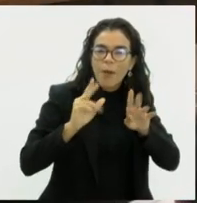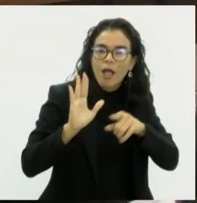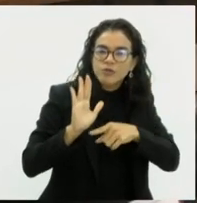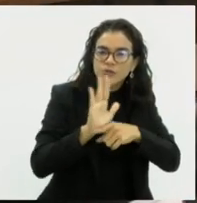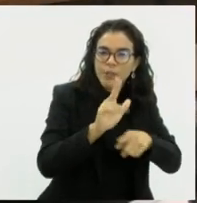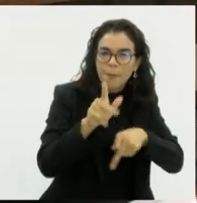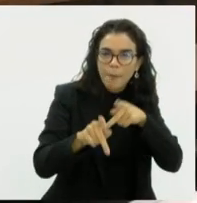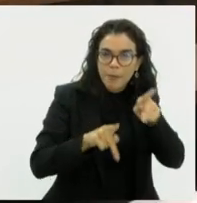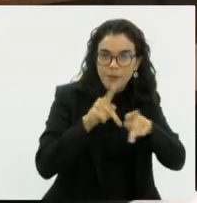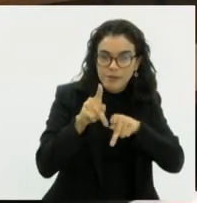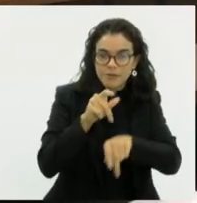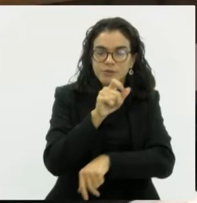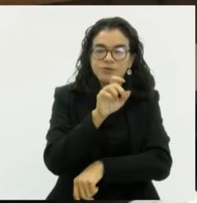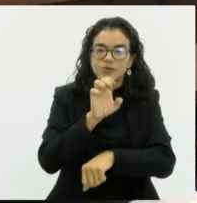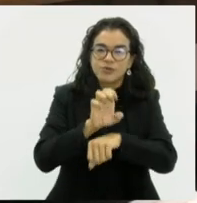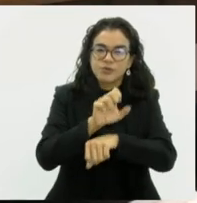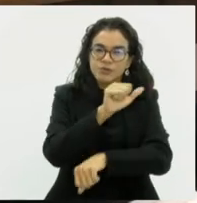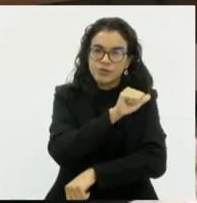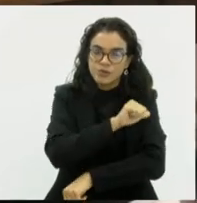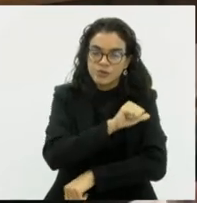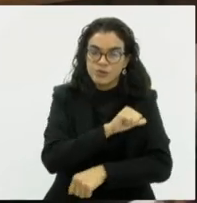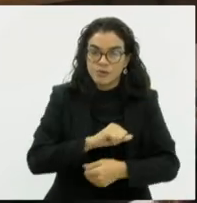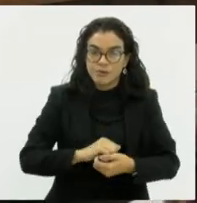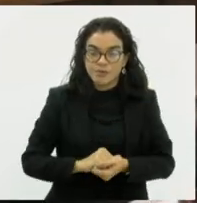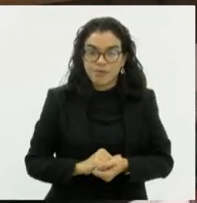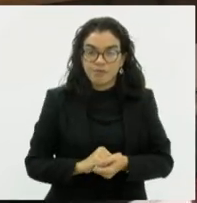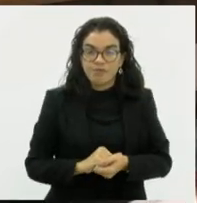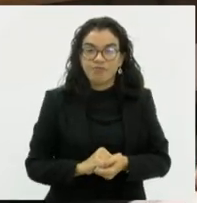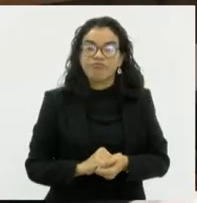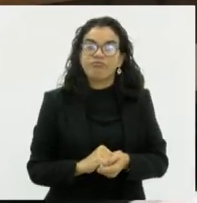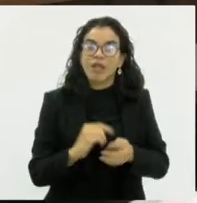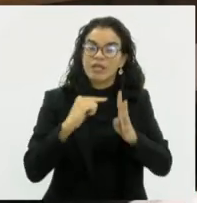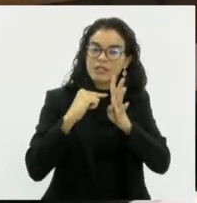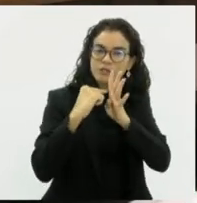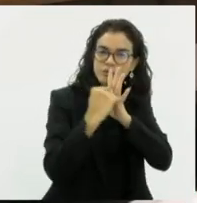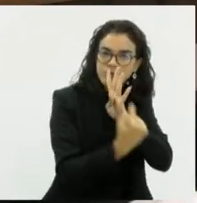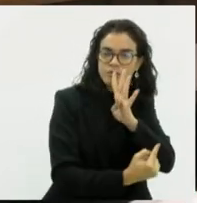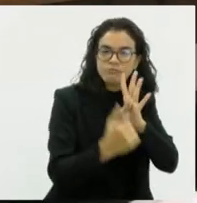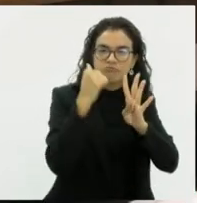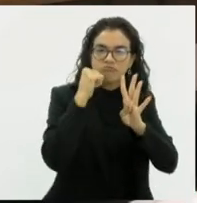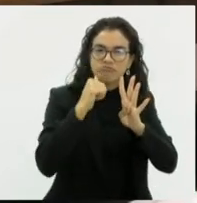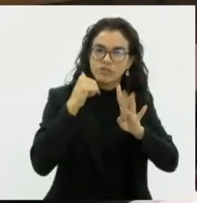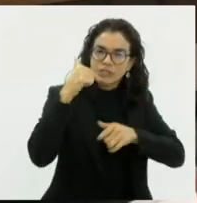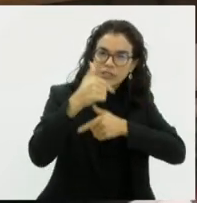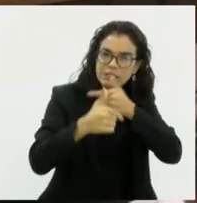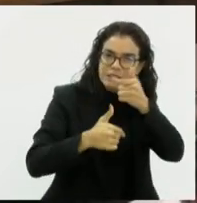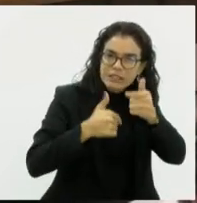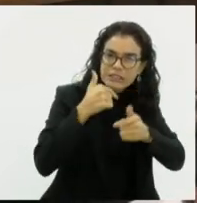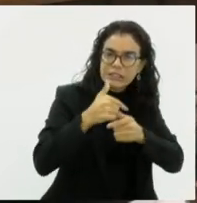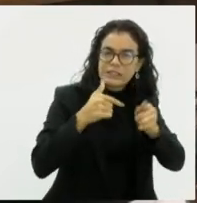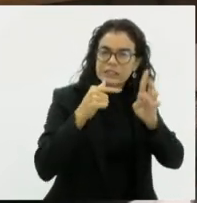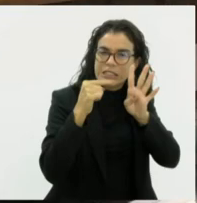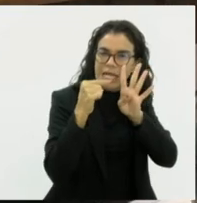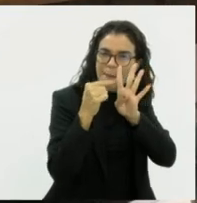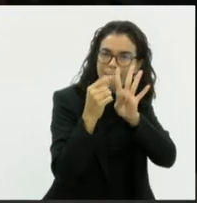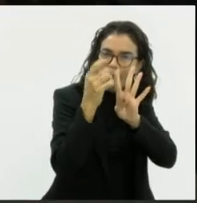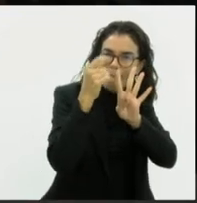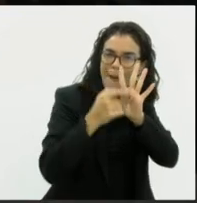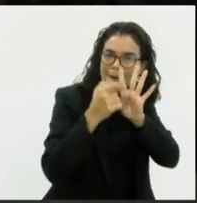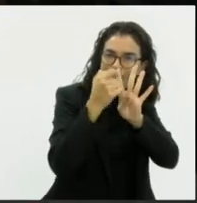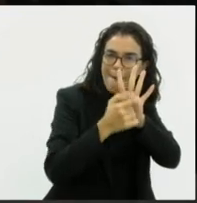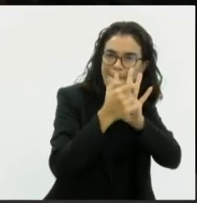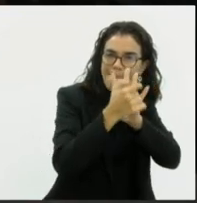Estado do Rio de Janeiro. A dedicação implacável de cada uma às causas